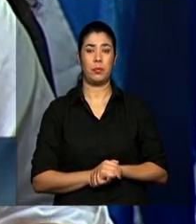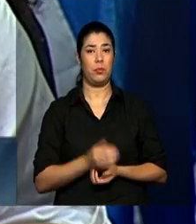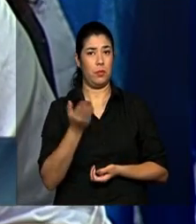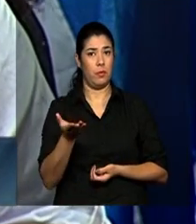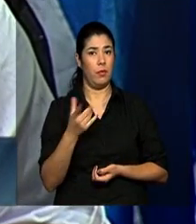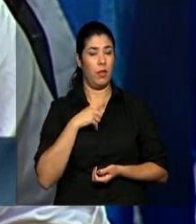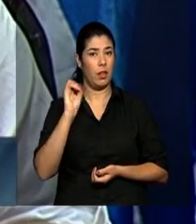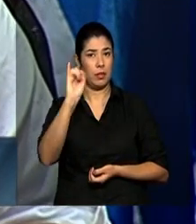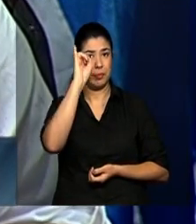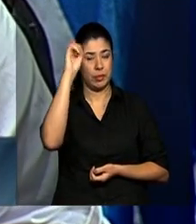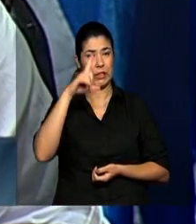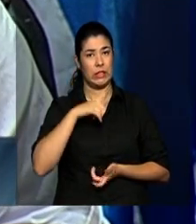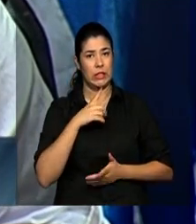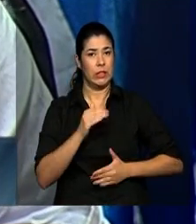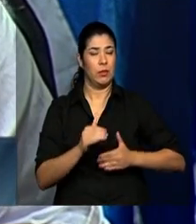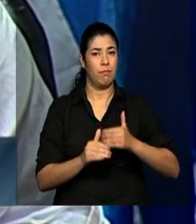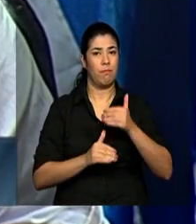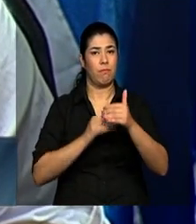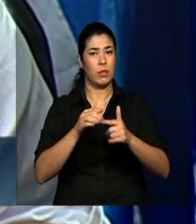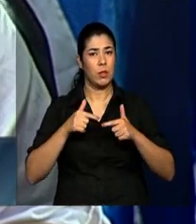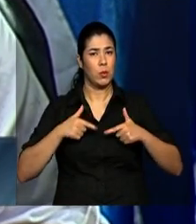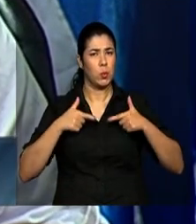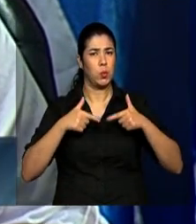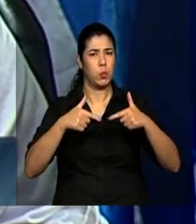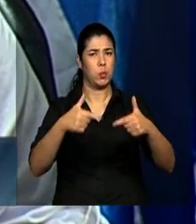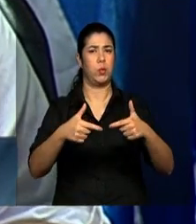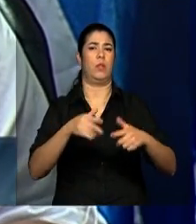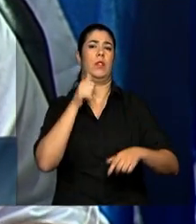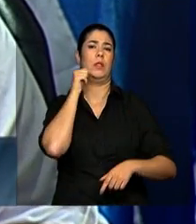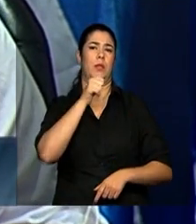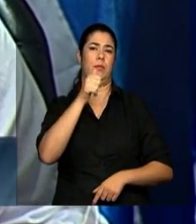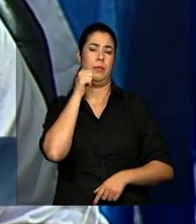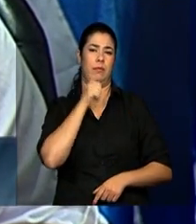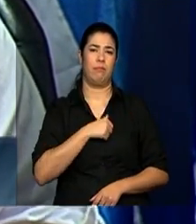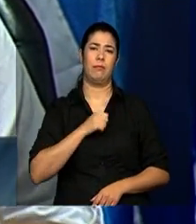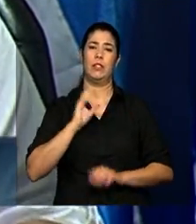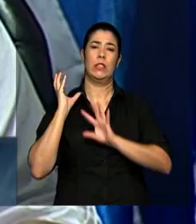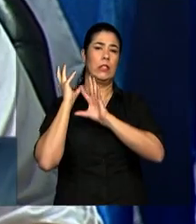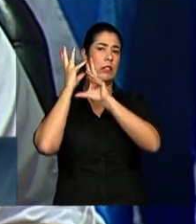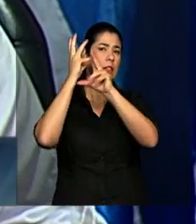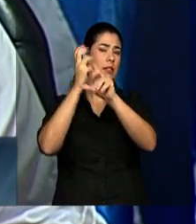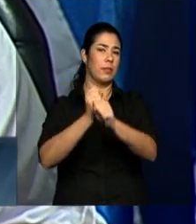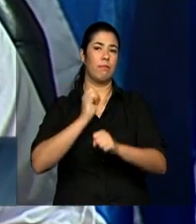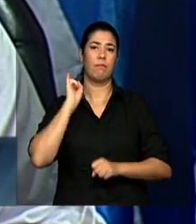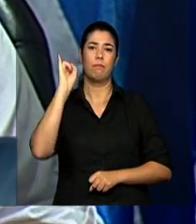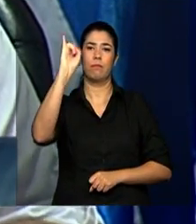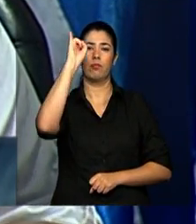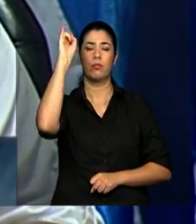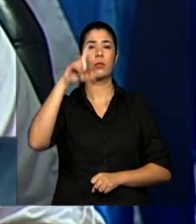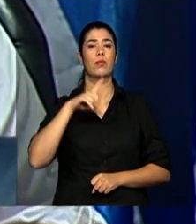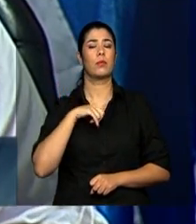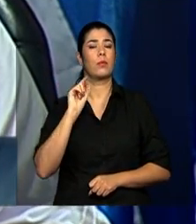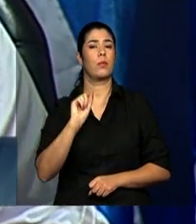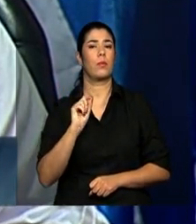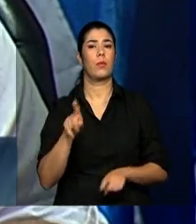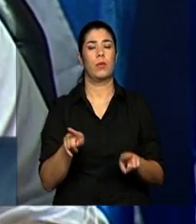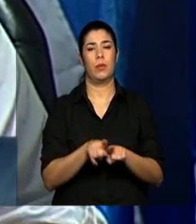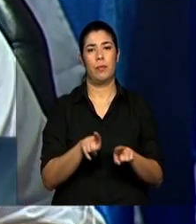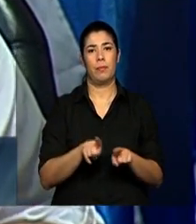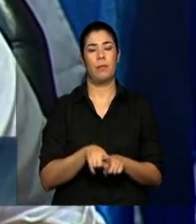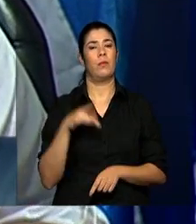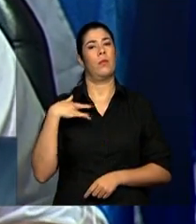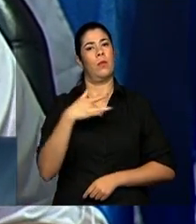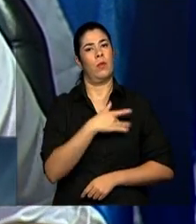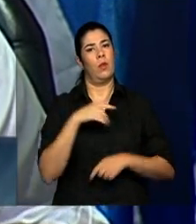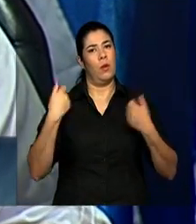esse passo ela tem sido uma reivindicação histórica das nossas mulheres, a importância de que, né, a